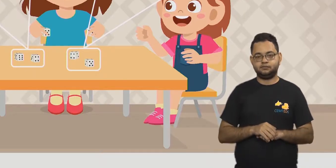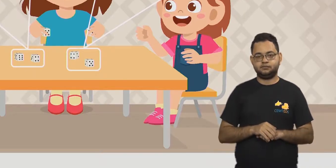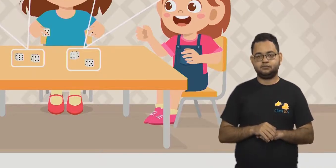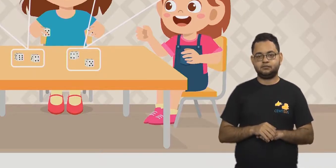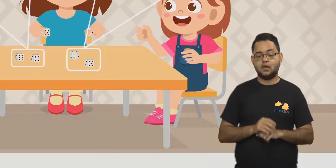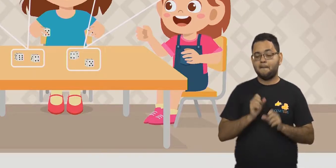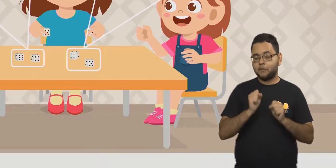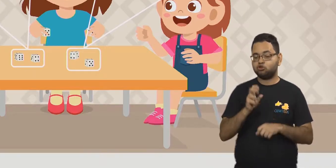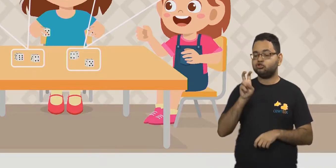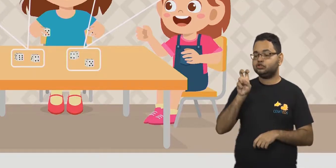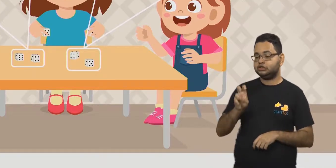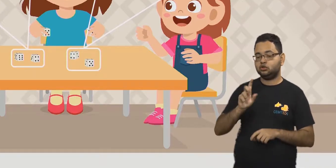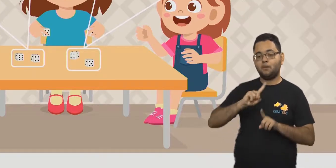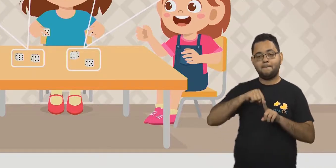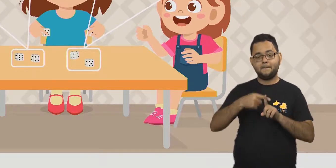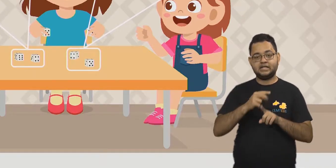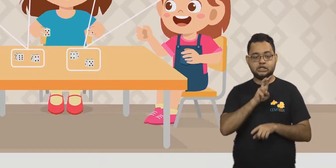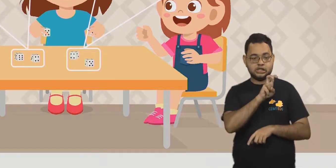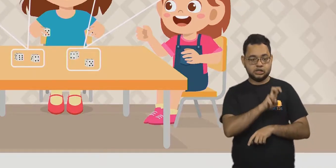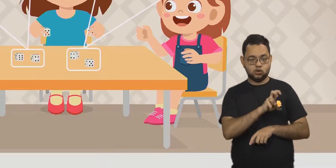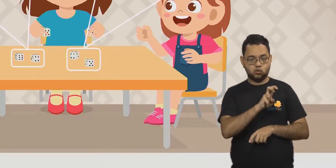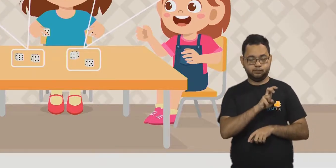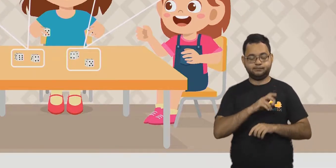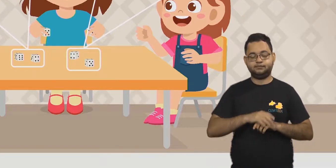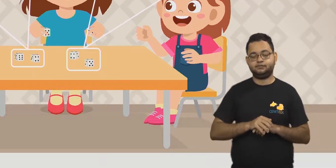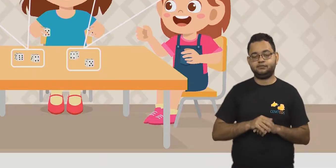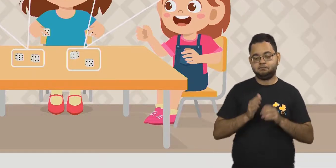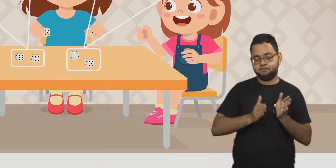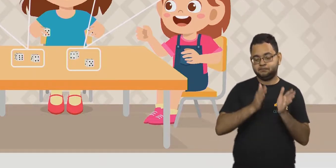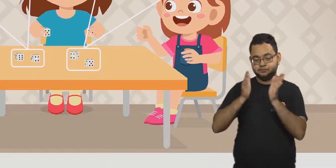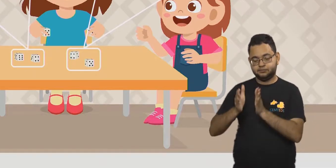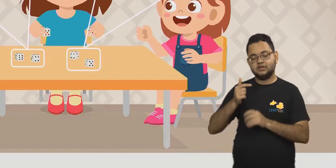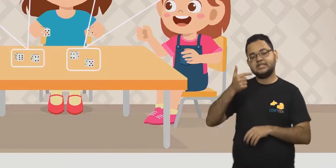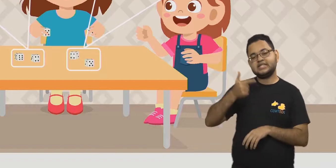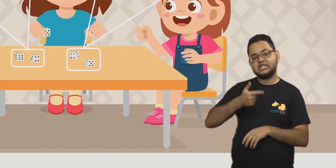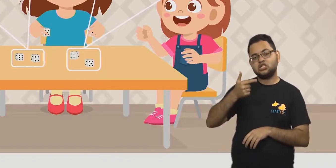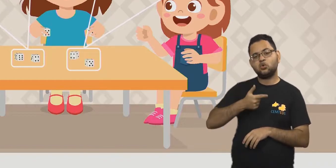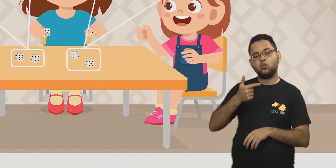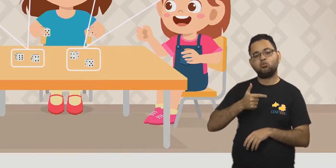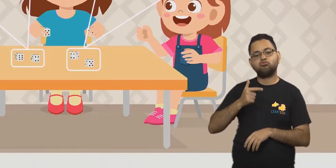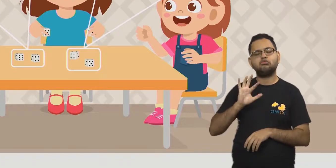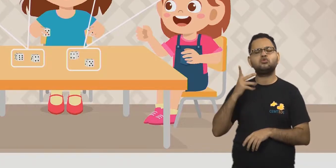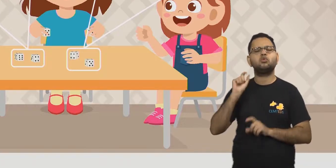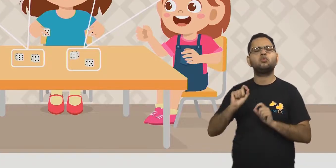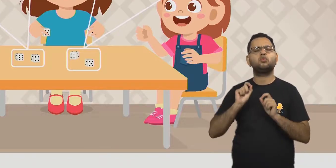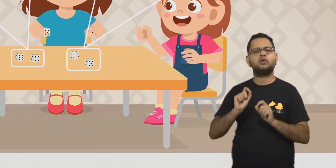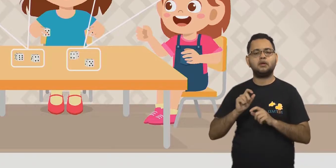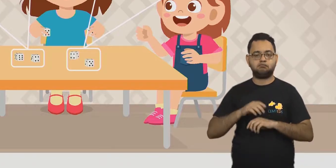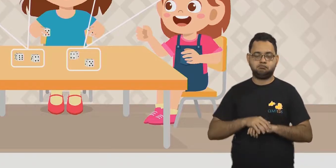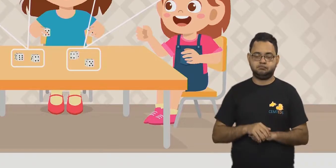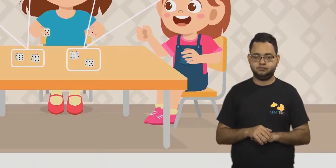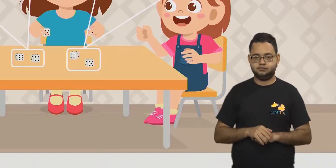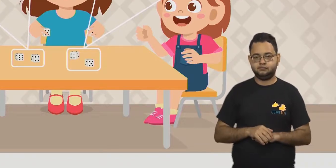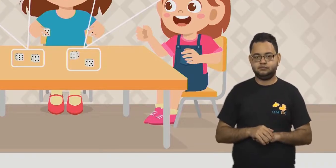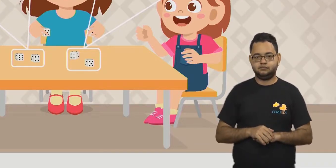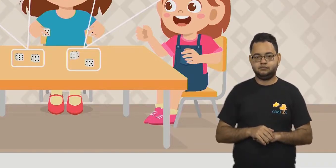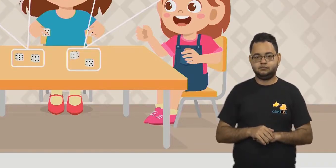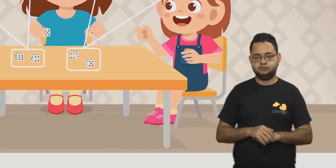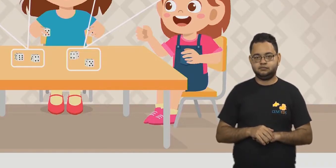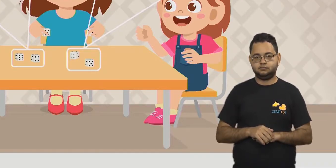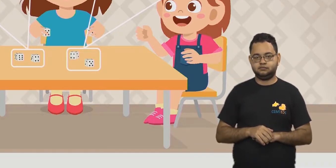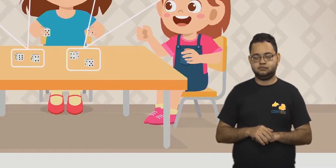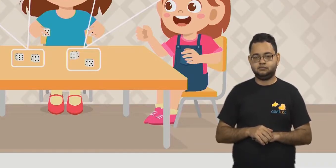fases de cinco pontos bom e no segundo momento poderia acontecer a seguinte